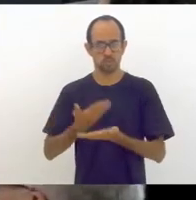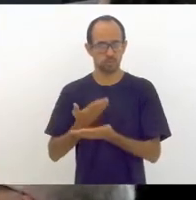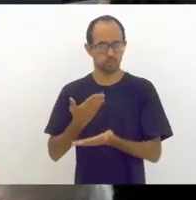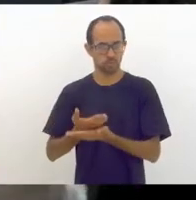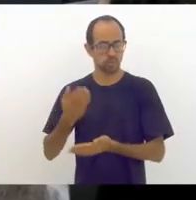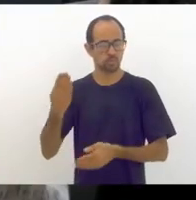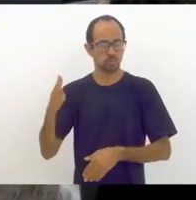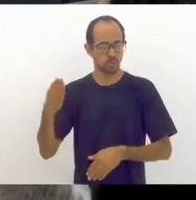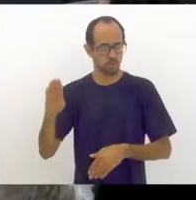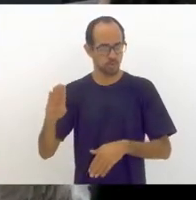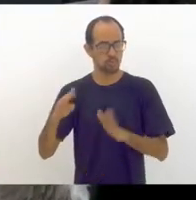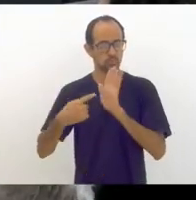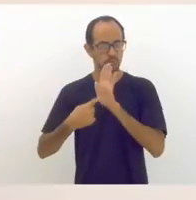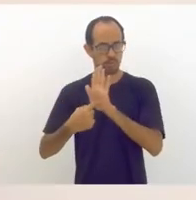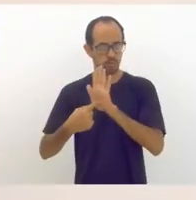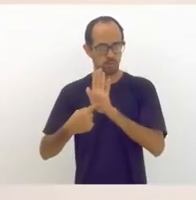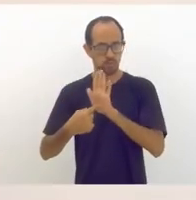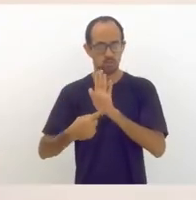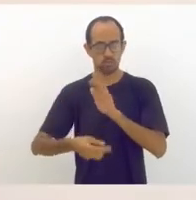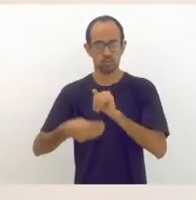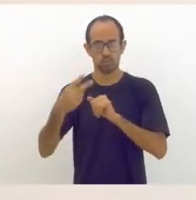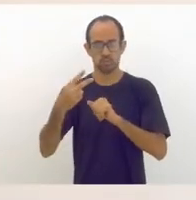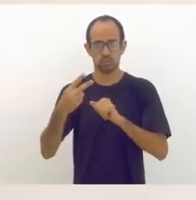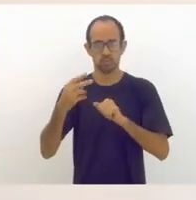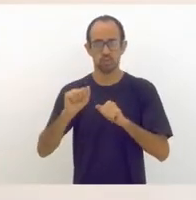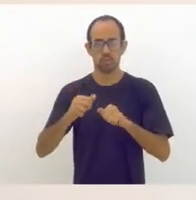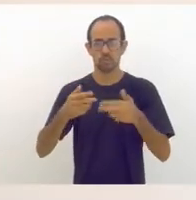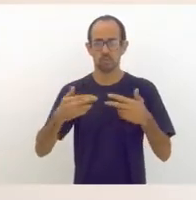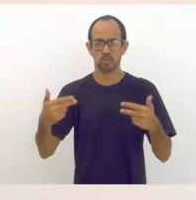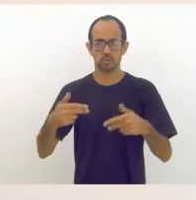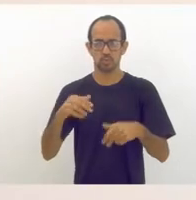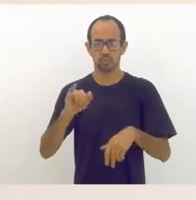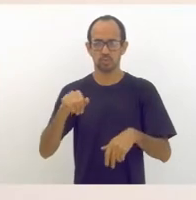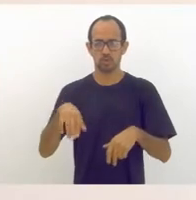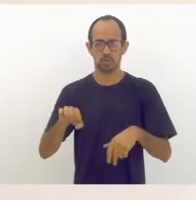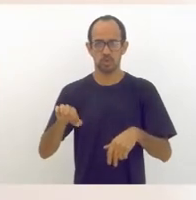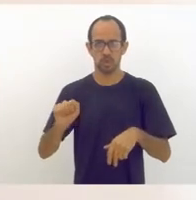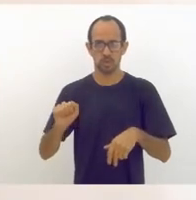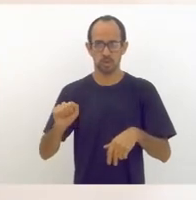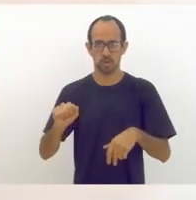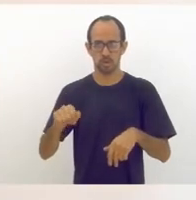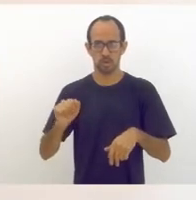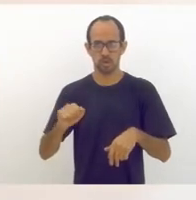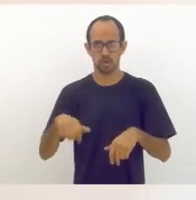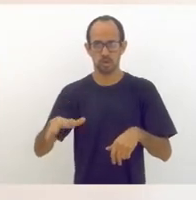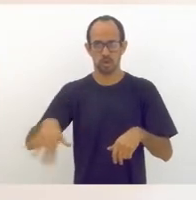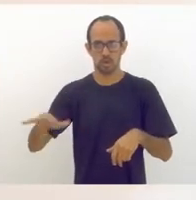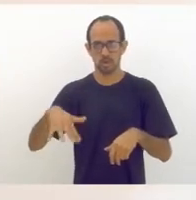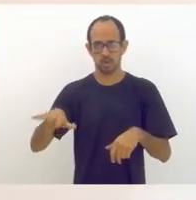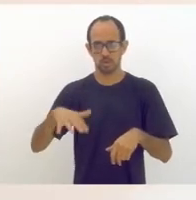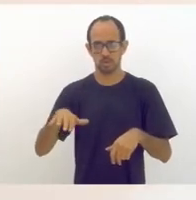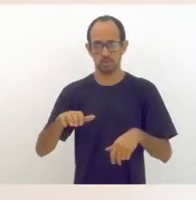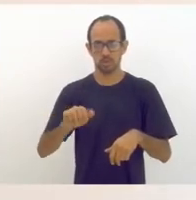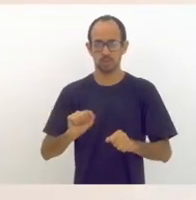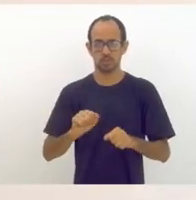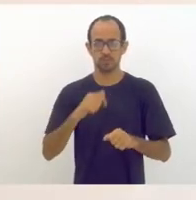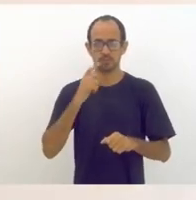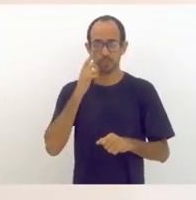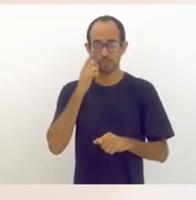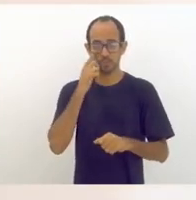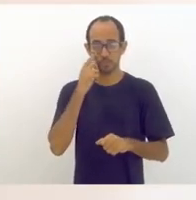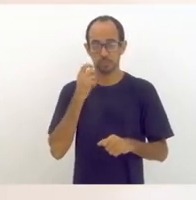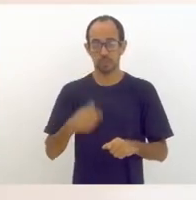da INEA. 2 pequenos trechos da INEA. A região Revimesp, né, que vocês falam, é